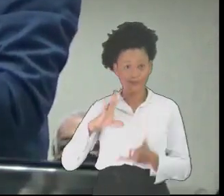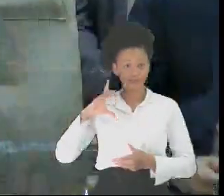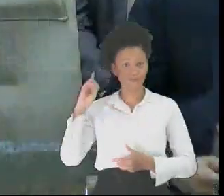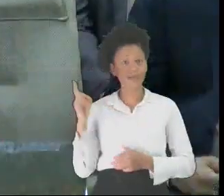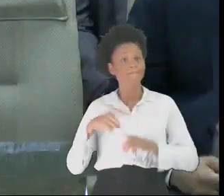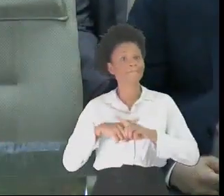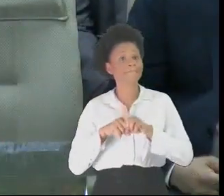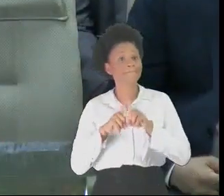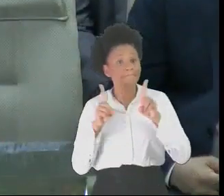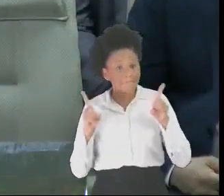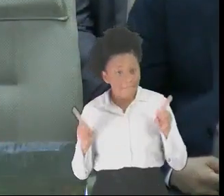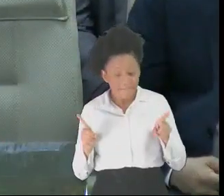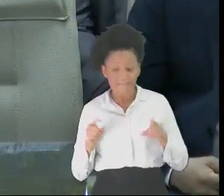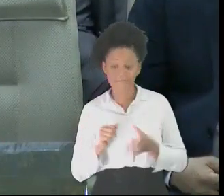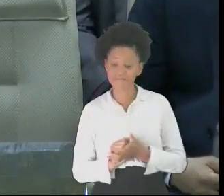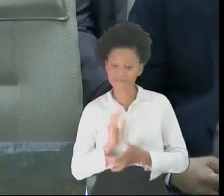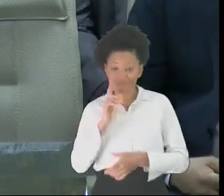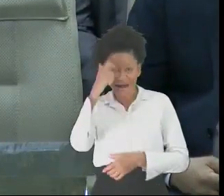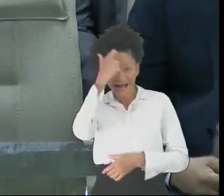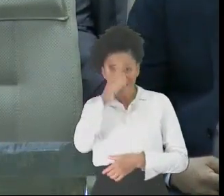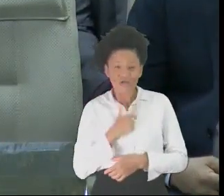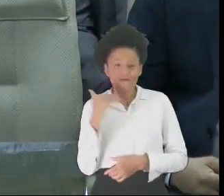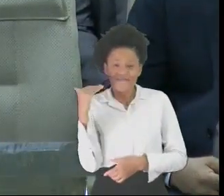Mas dentro desse comedor de fubá